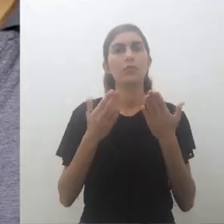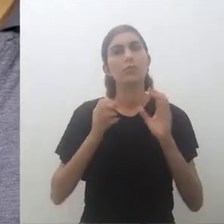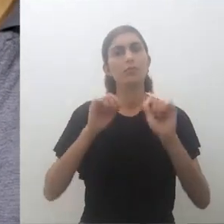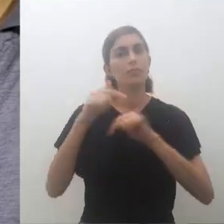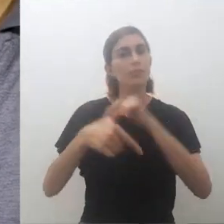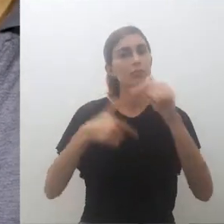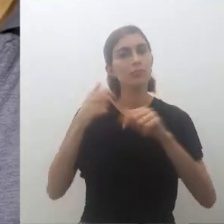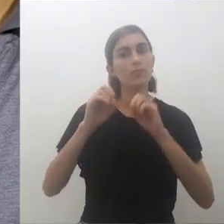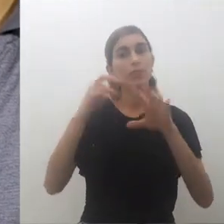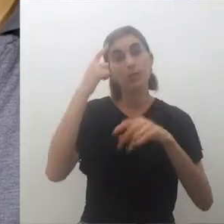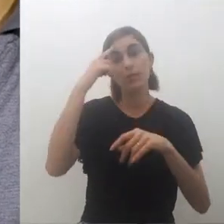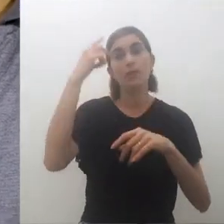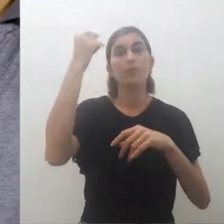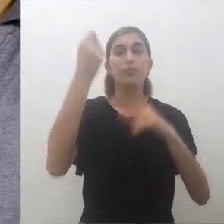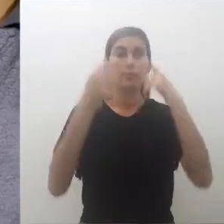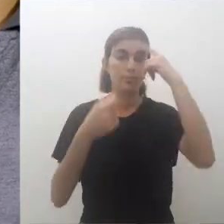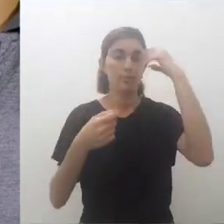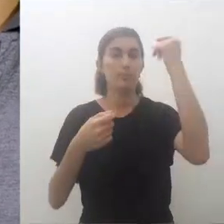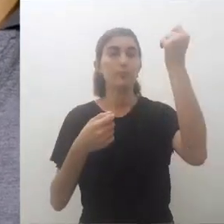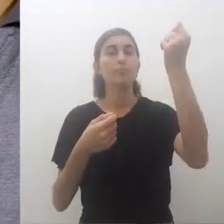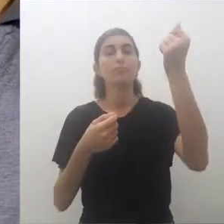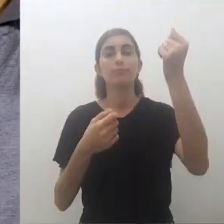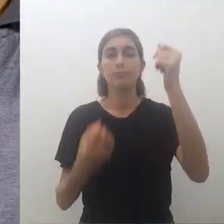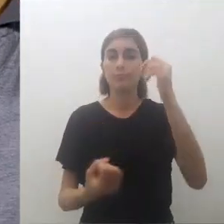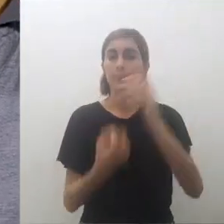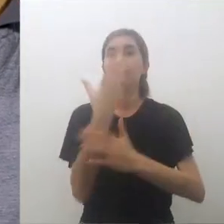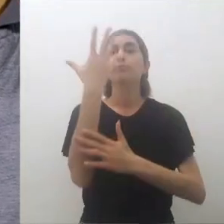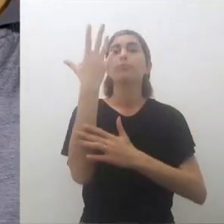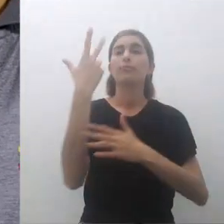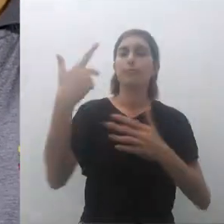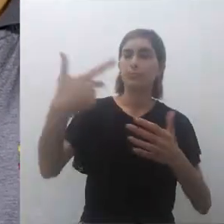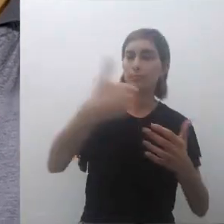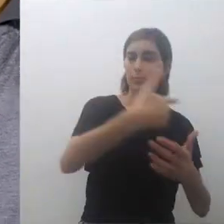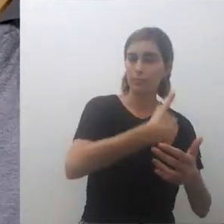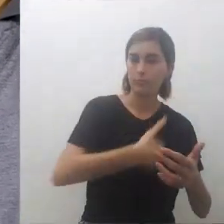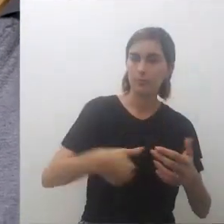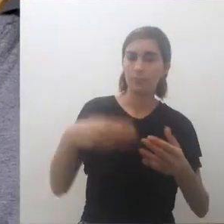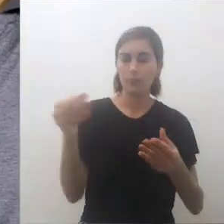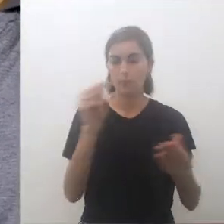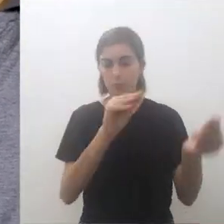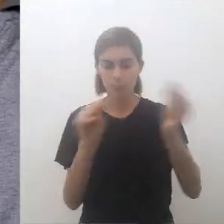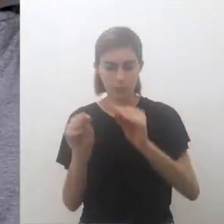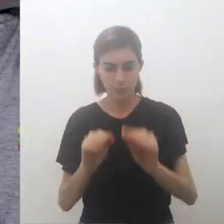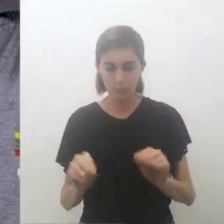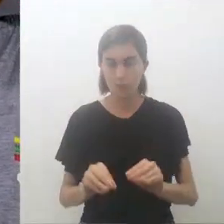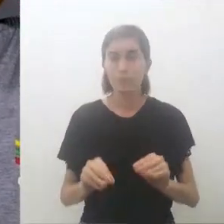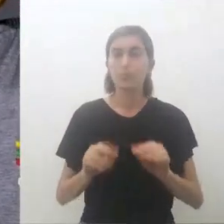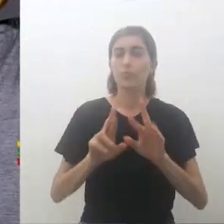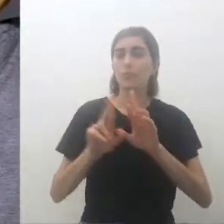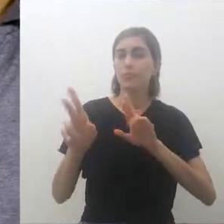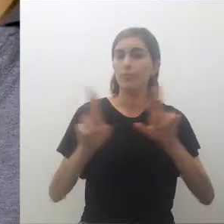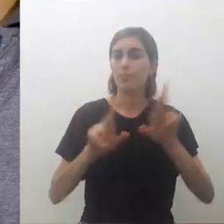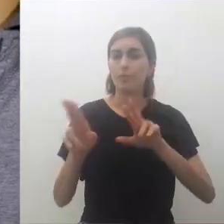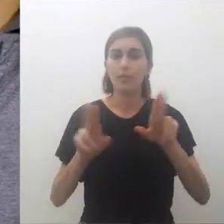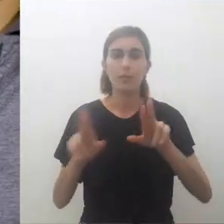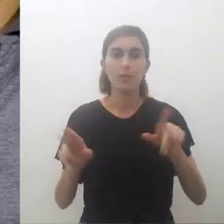sua criatividade, criando, recortando, compondo